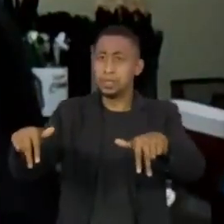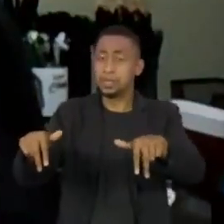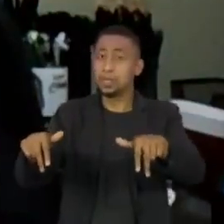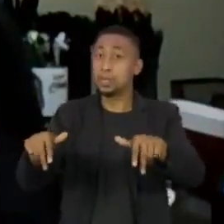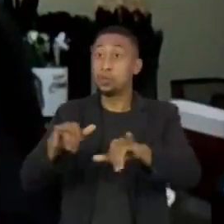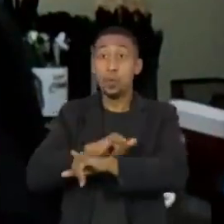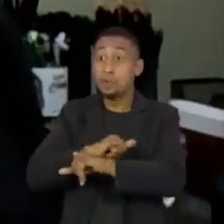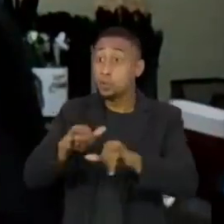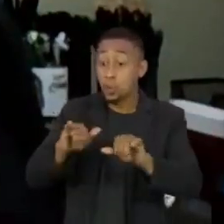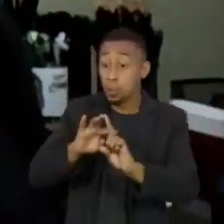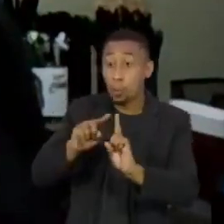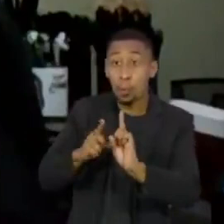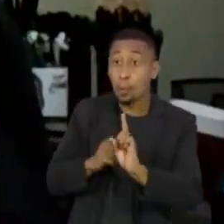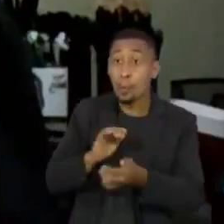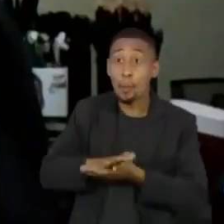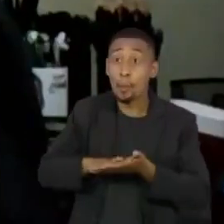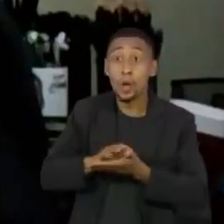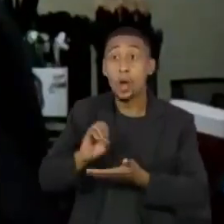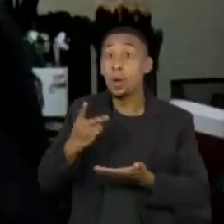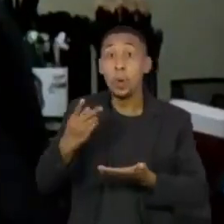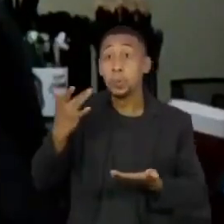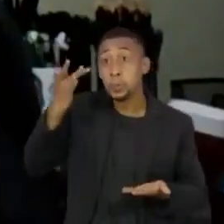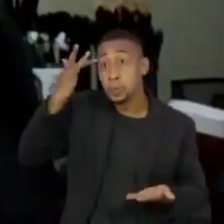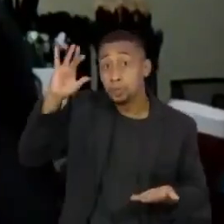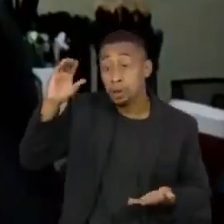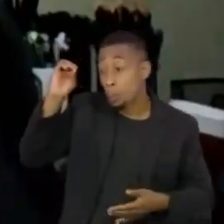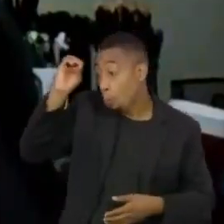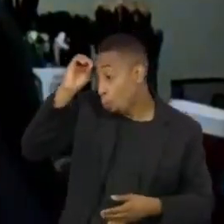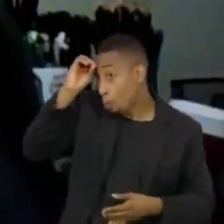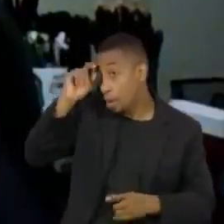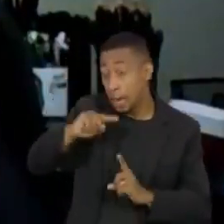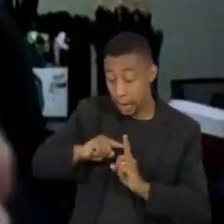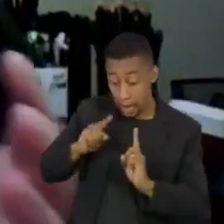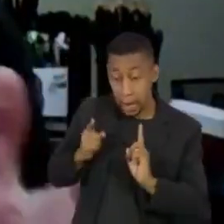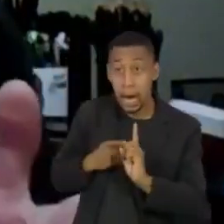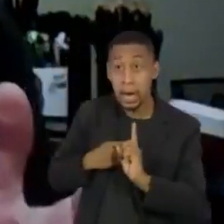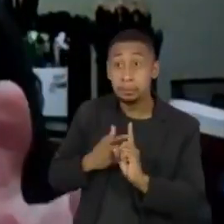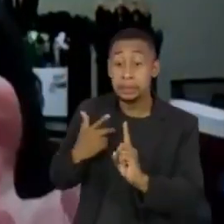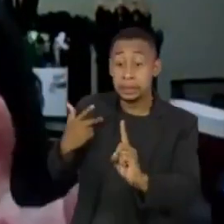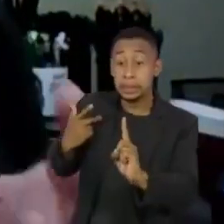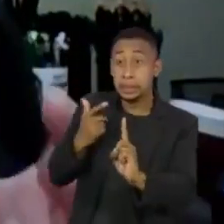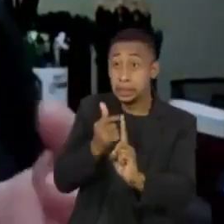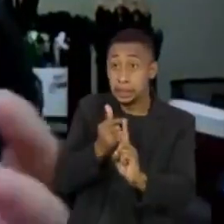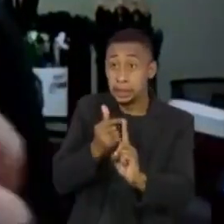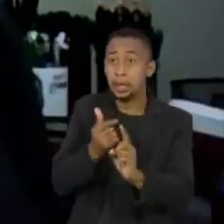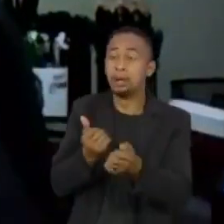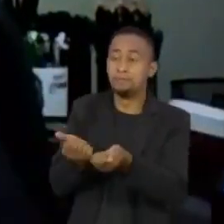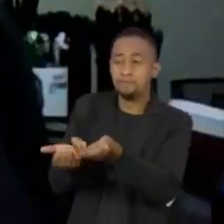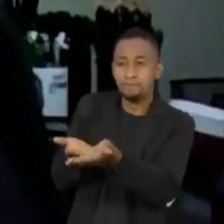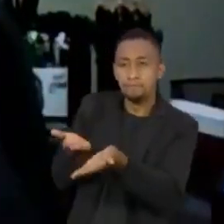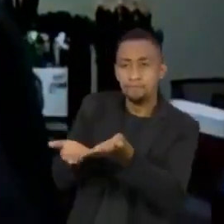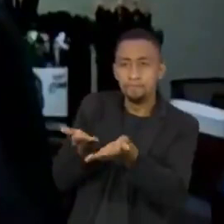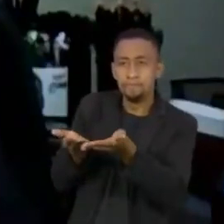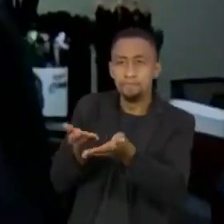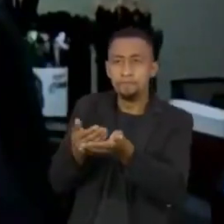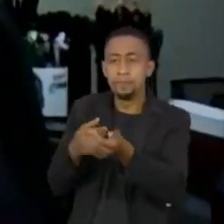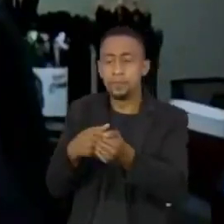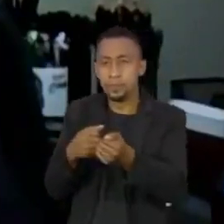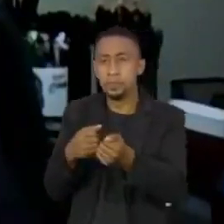grávidas, outras sequer sabiam que estavam grávidas e elas foram acompanhadas por